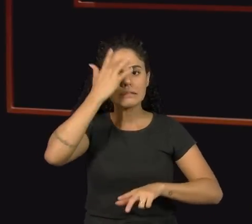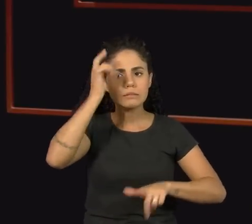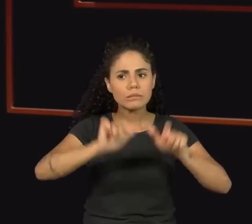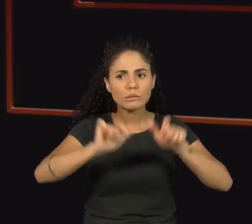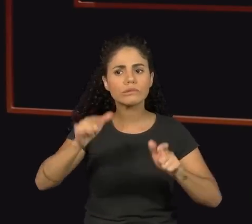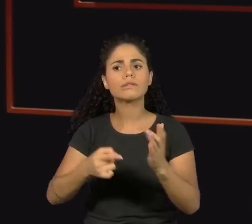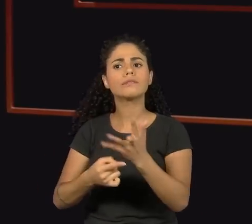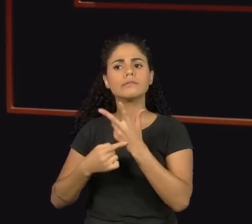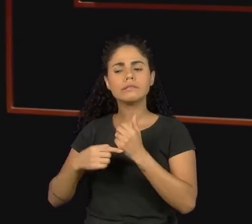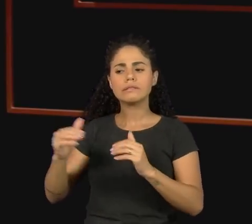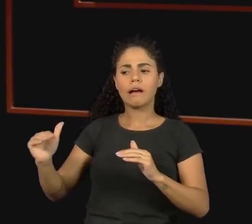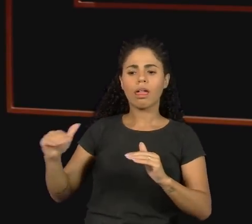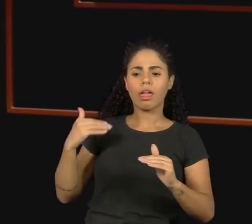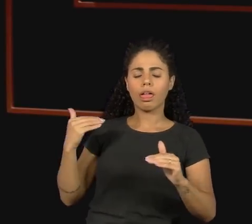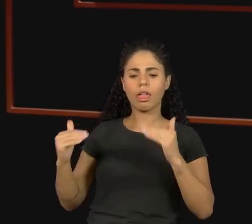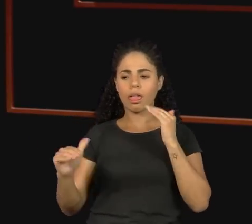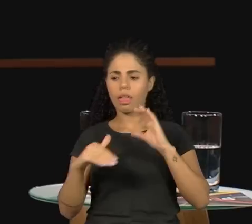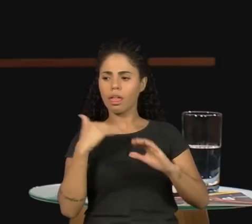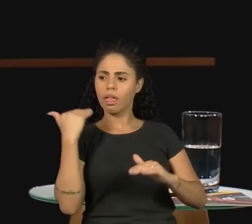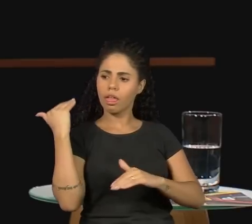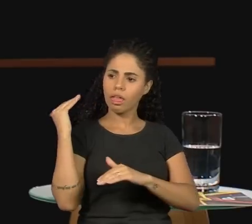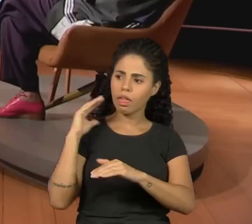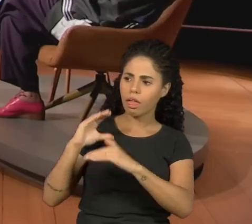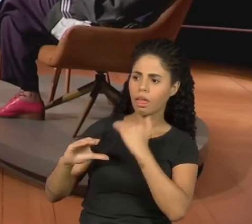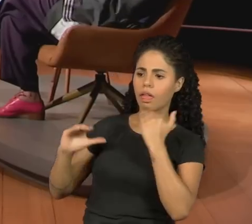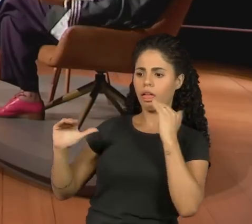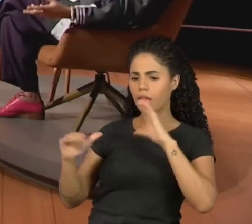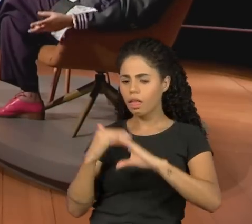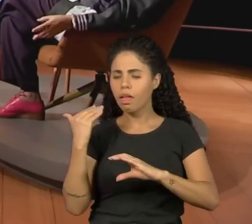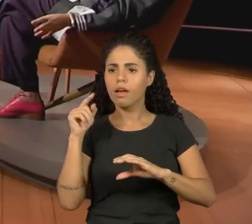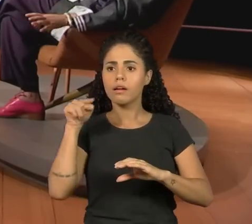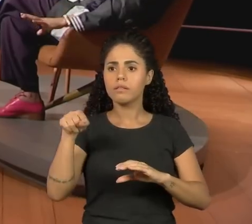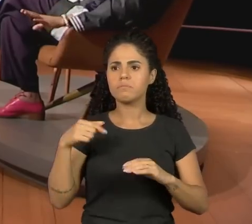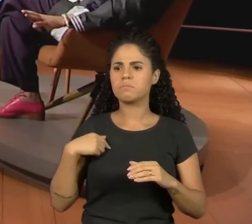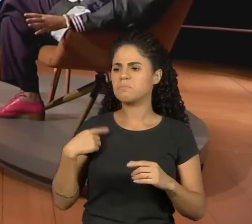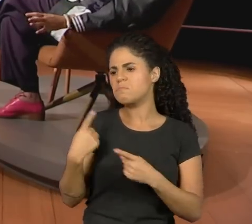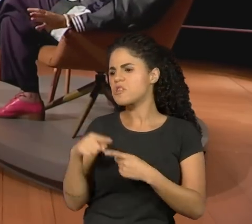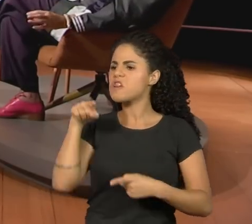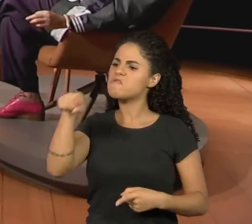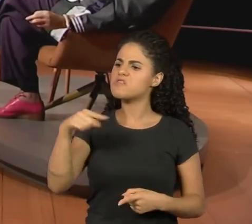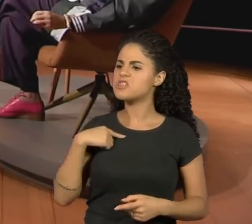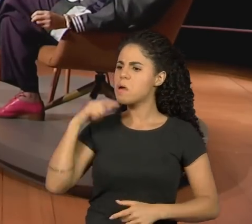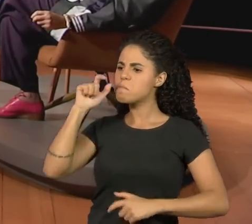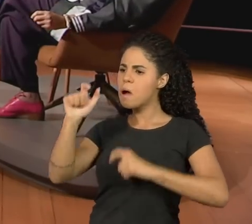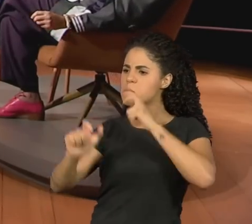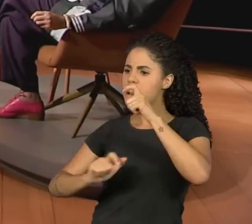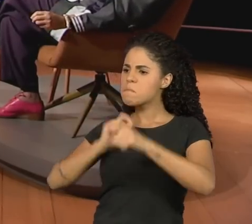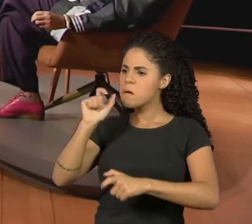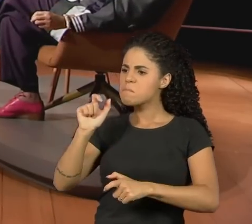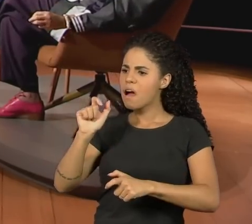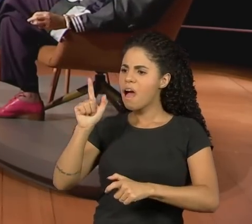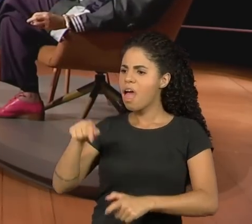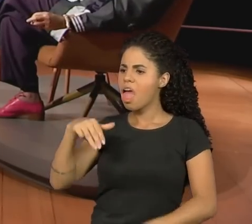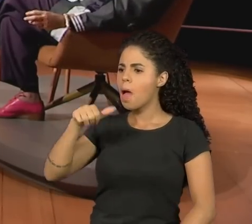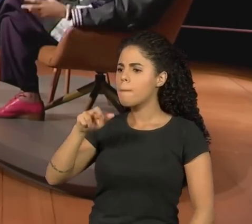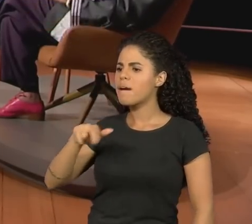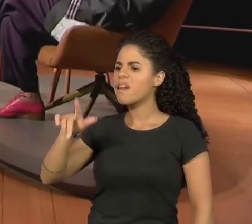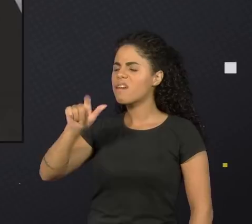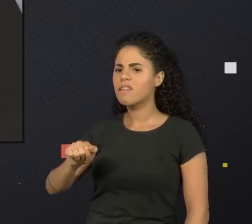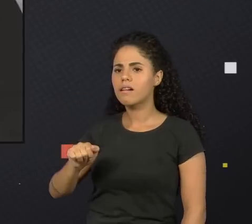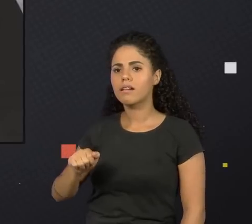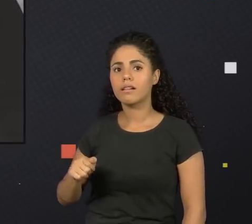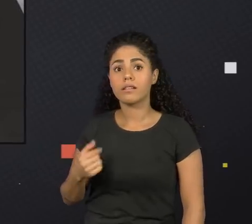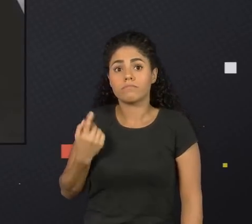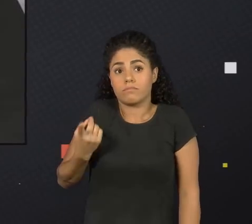artistas, colegas, né? Que você vai destruir o trabalho da Marília. Eu falei, gente, a Marília foi